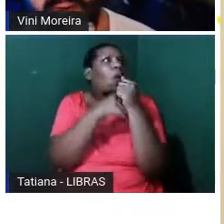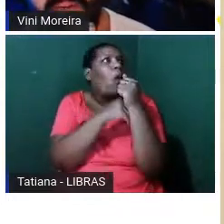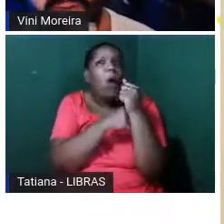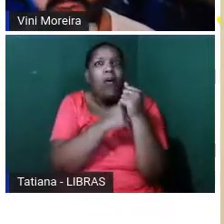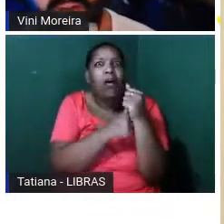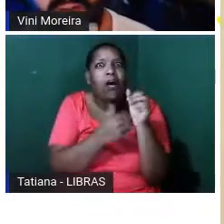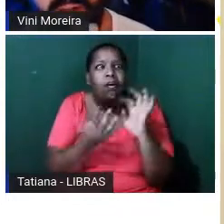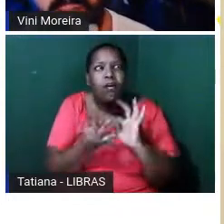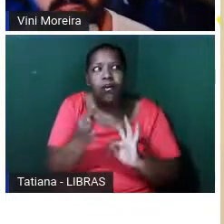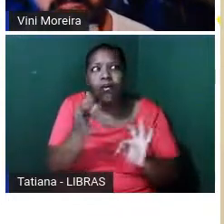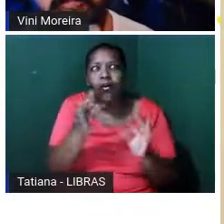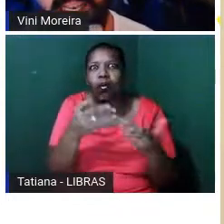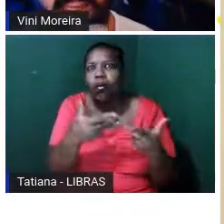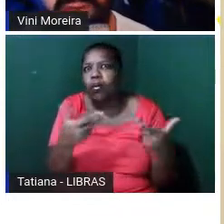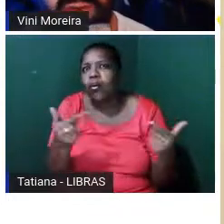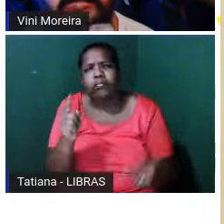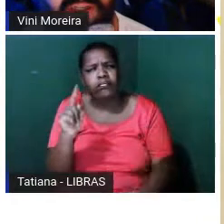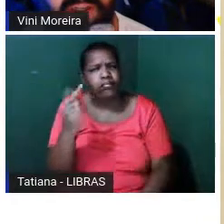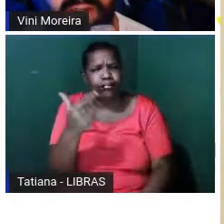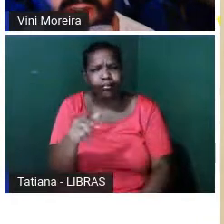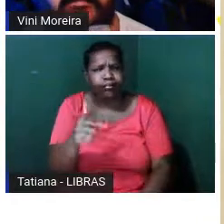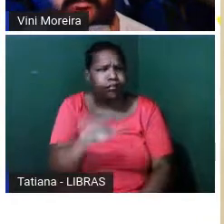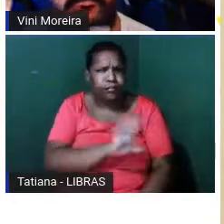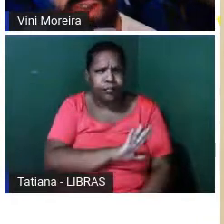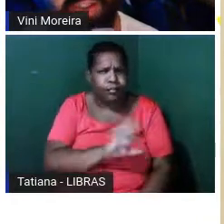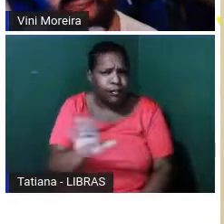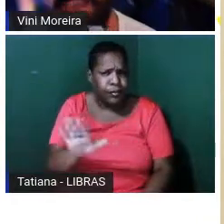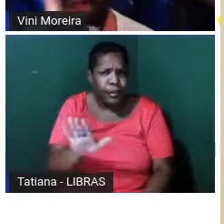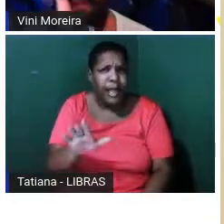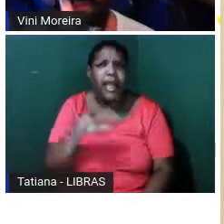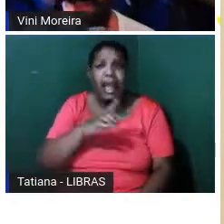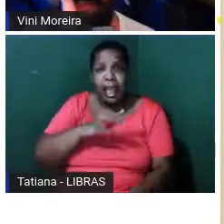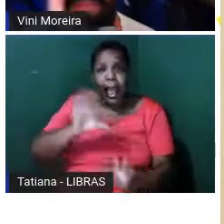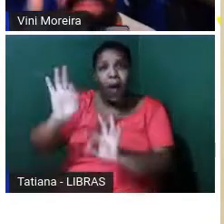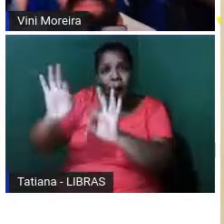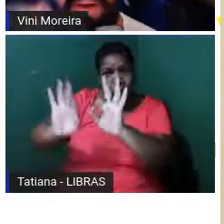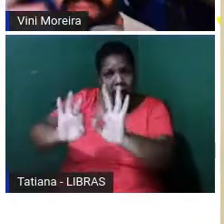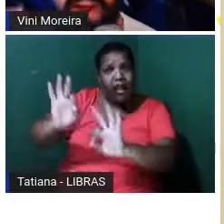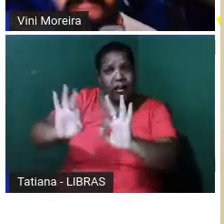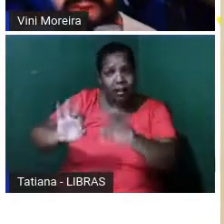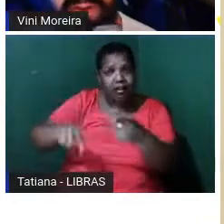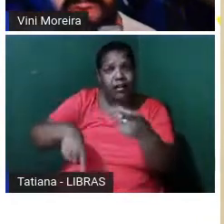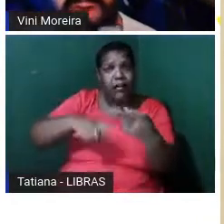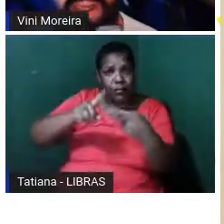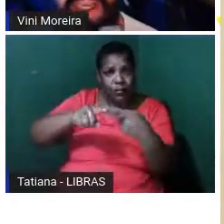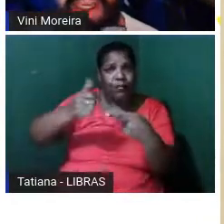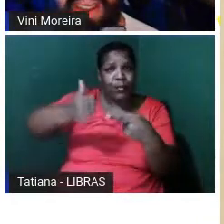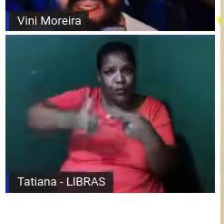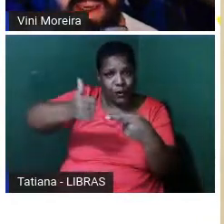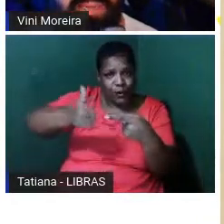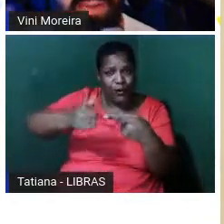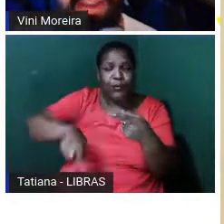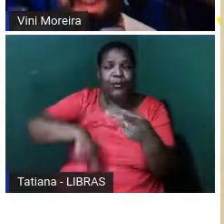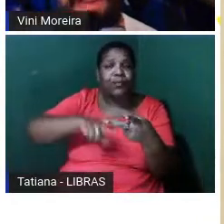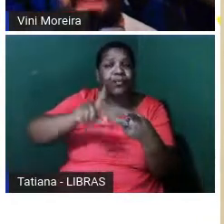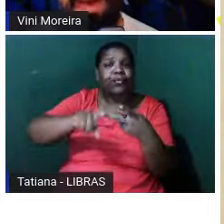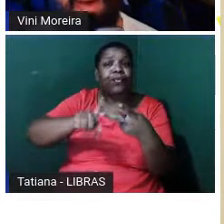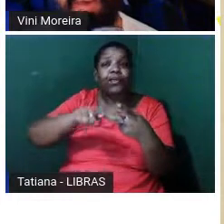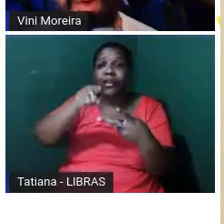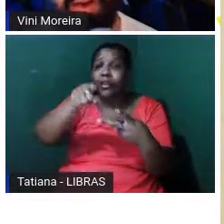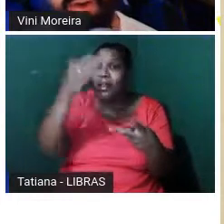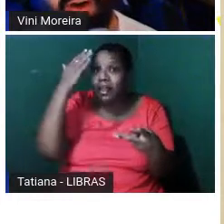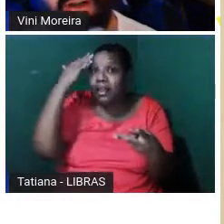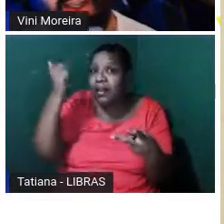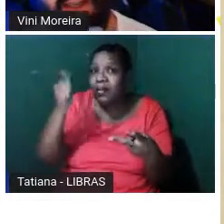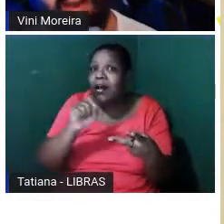Tecnicamente além de organização primeiramente e você